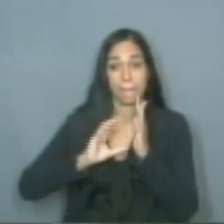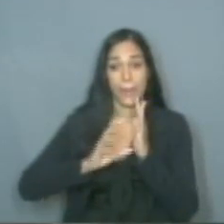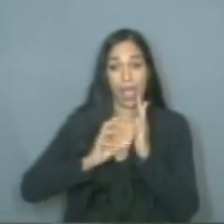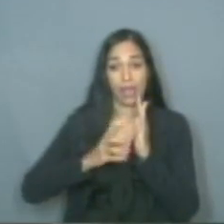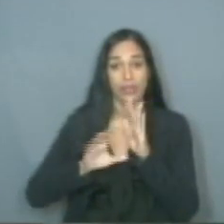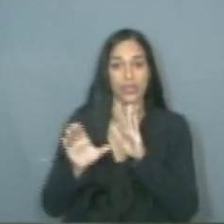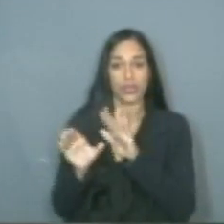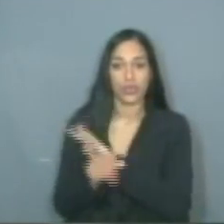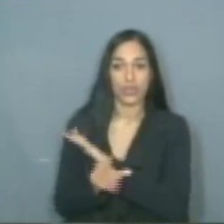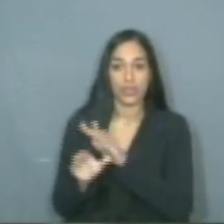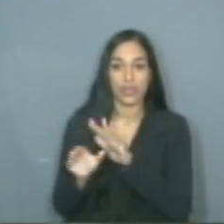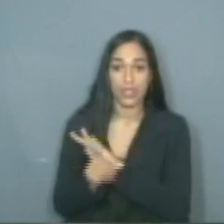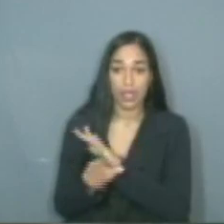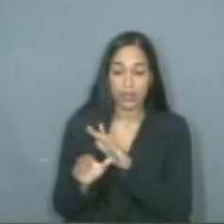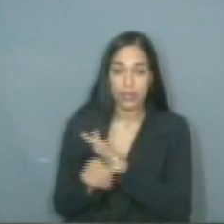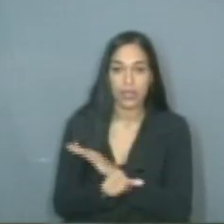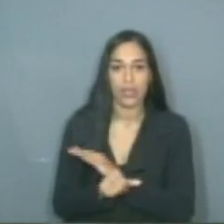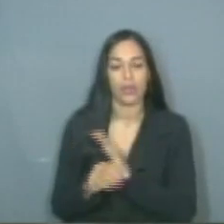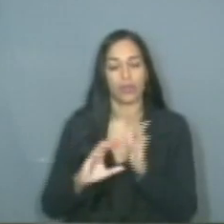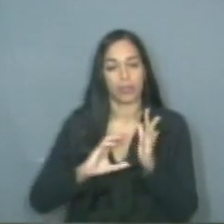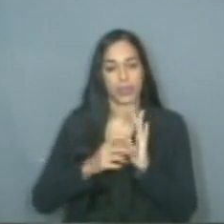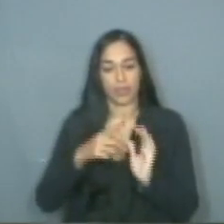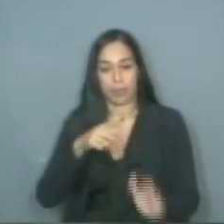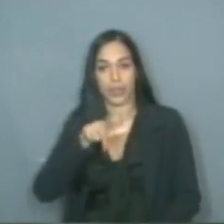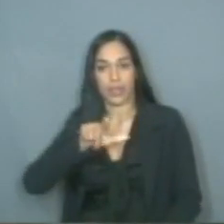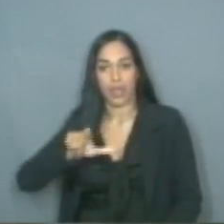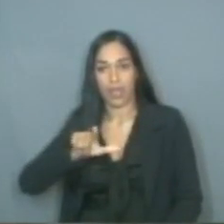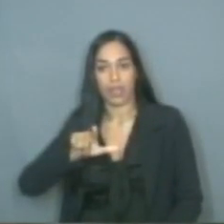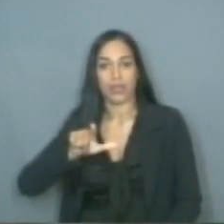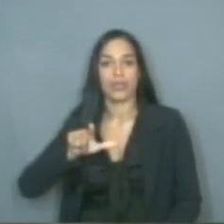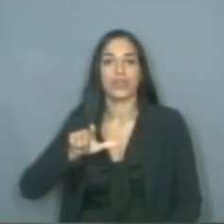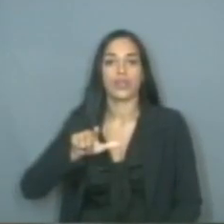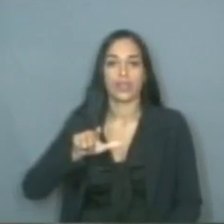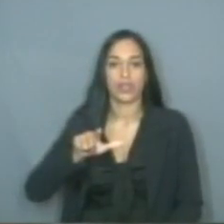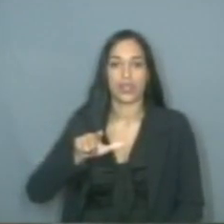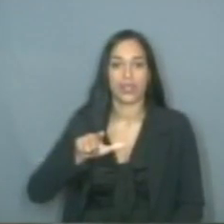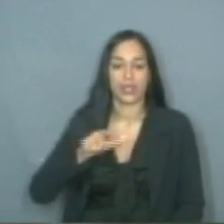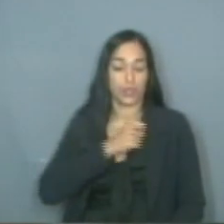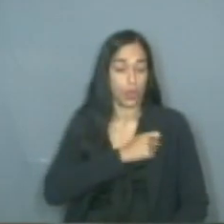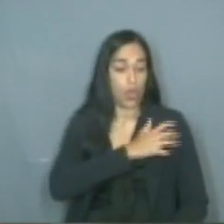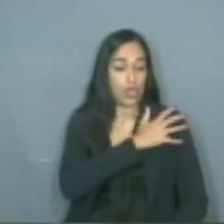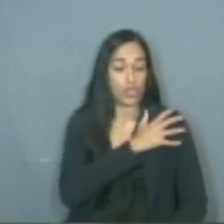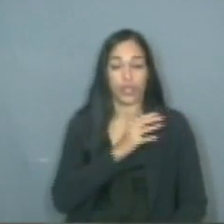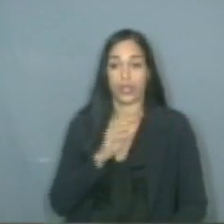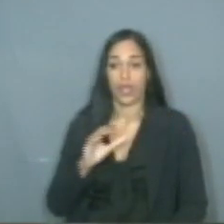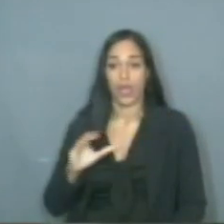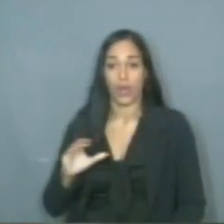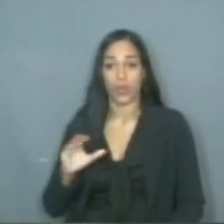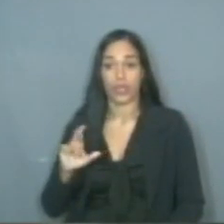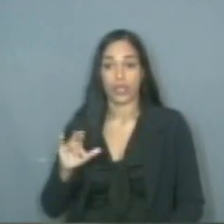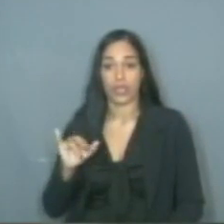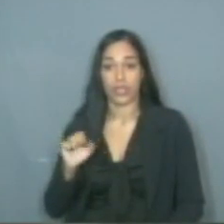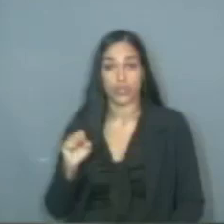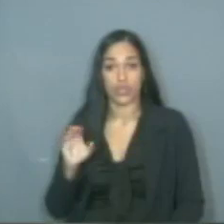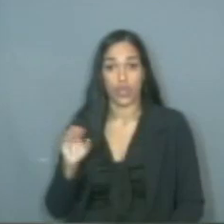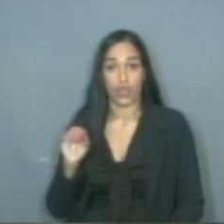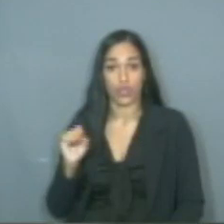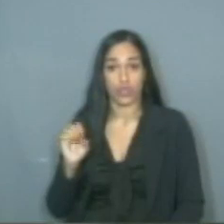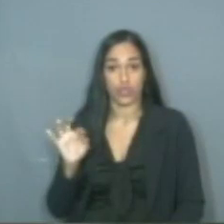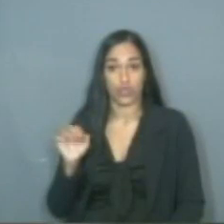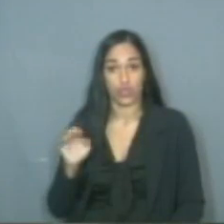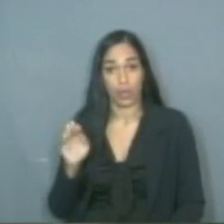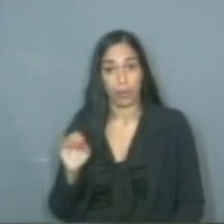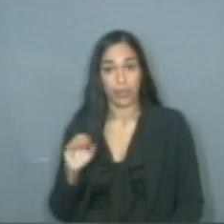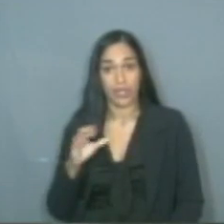Partido de ladrão. Aí o PL do Coronel Crisóstomo resolve fazer uma CPI. Para fazer o